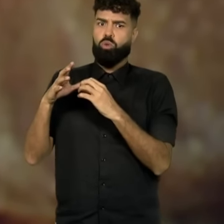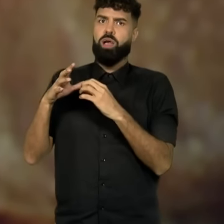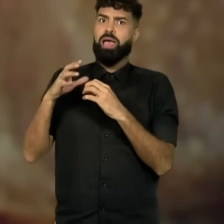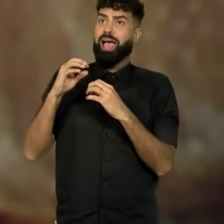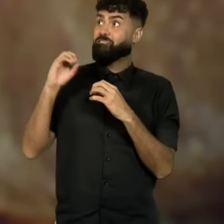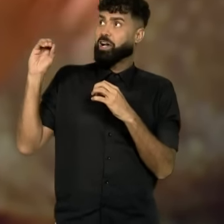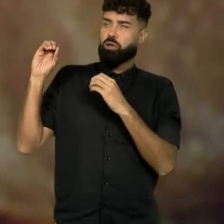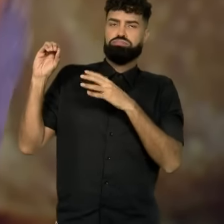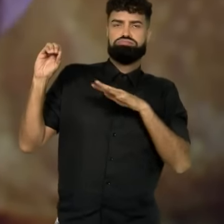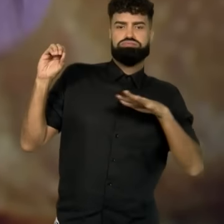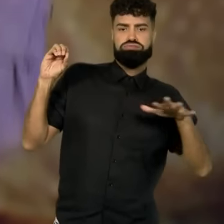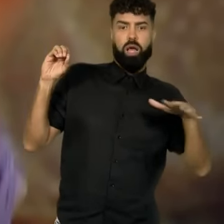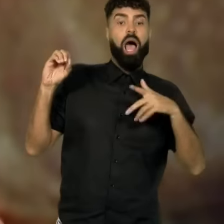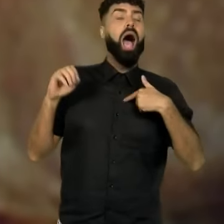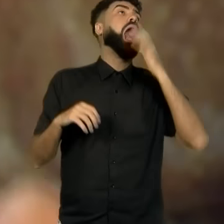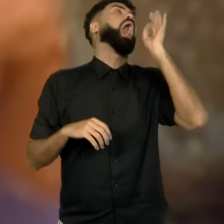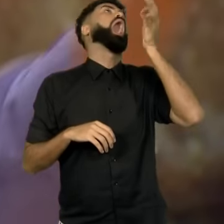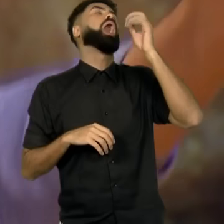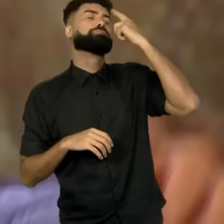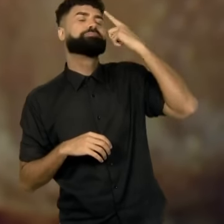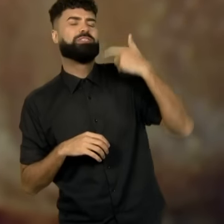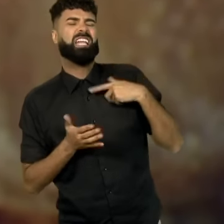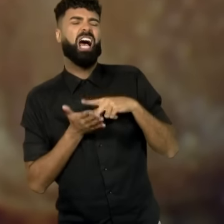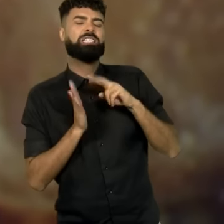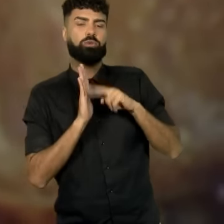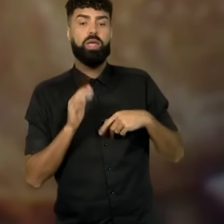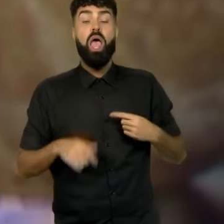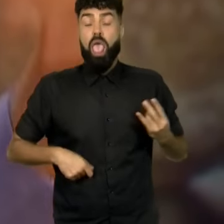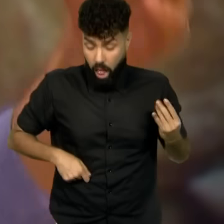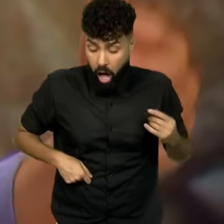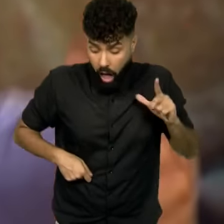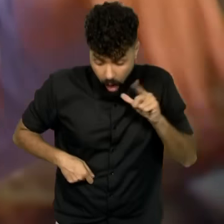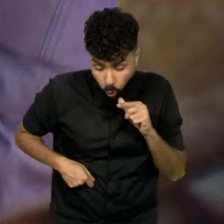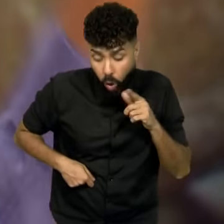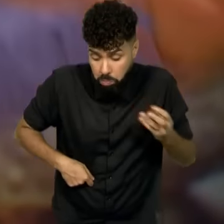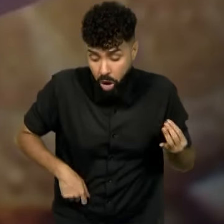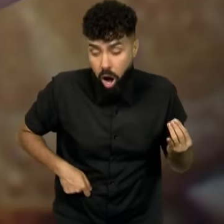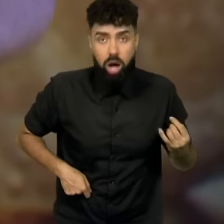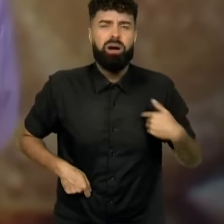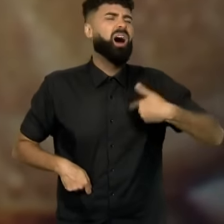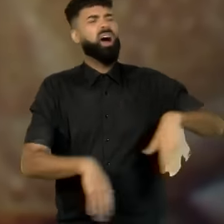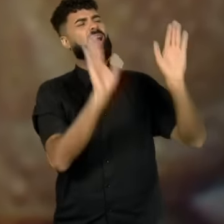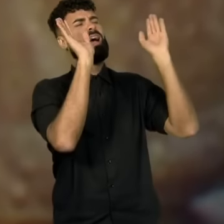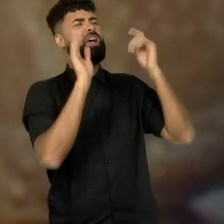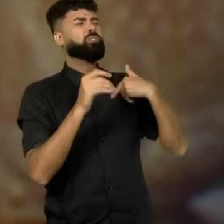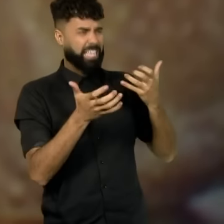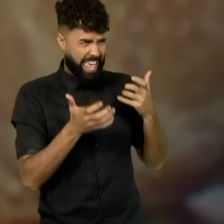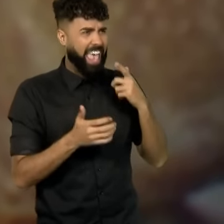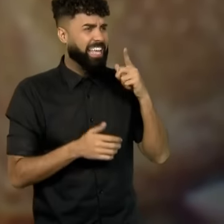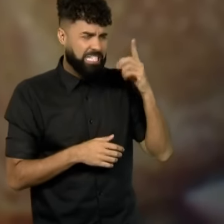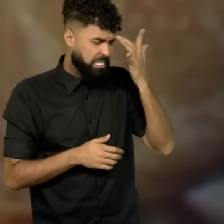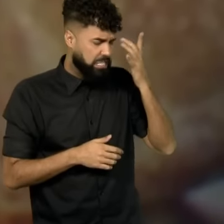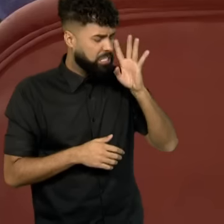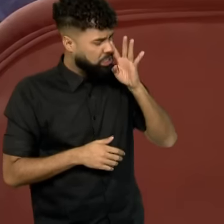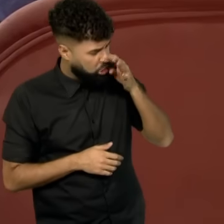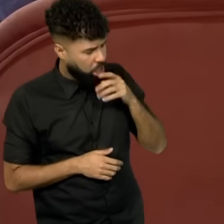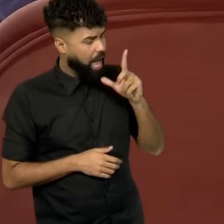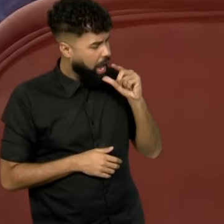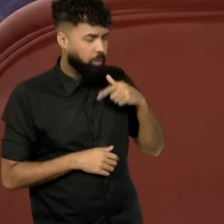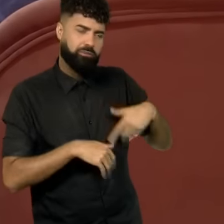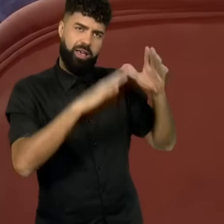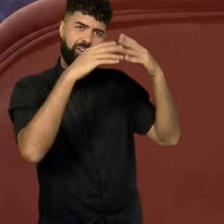a vazante. Eu, tipo, tá tudo bem. Aí, canta aí ele, é água no mar, você quer saber uma coisa? Canta do jeito que você quer. Ô,